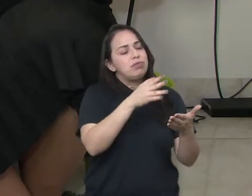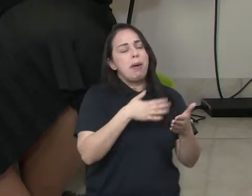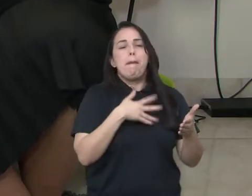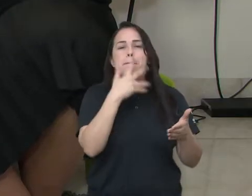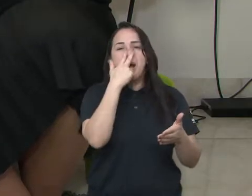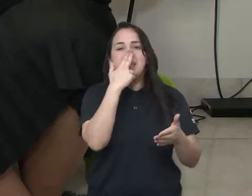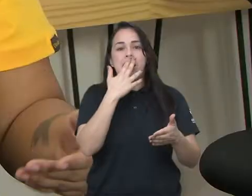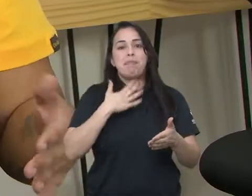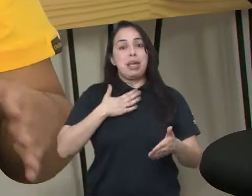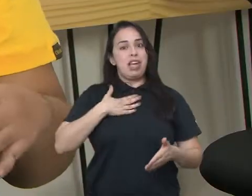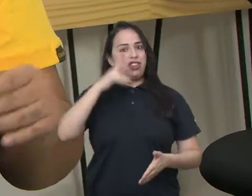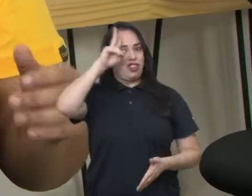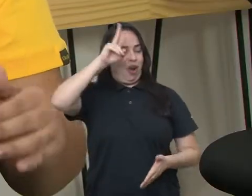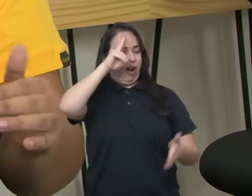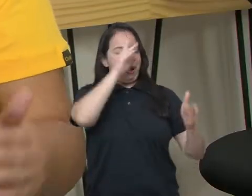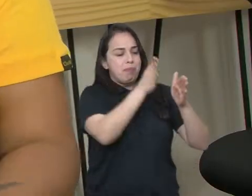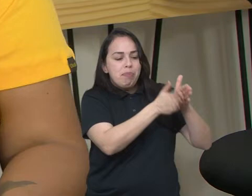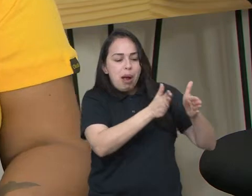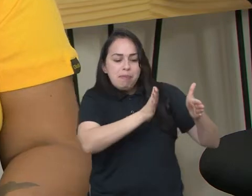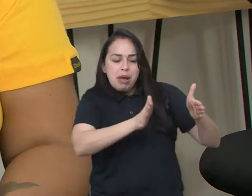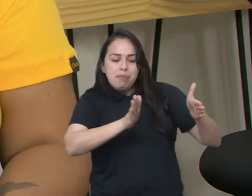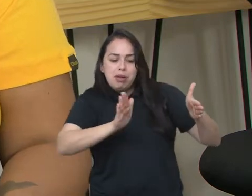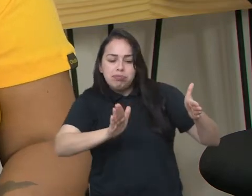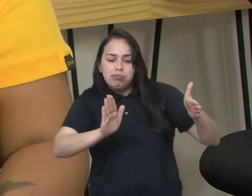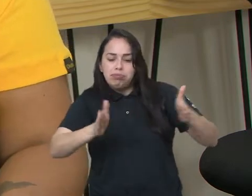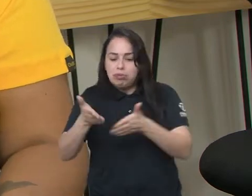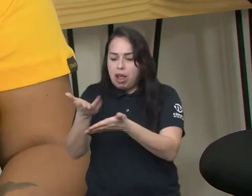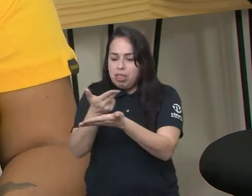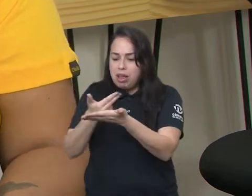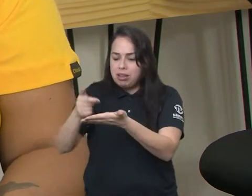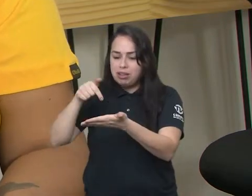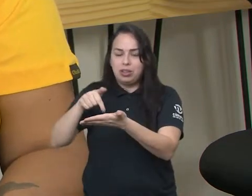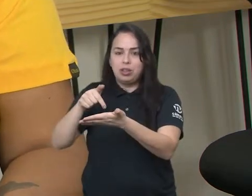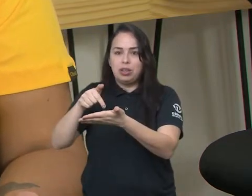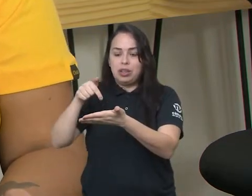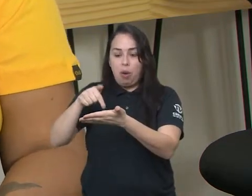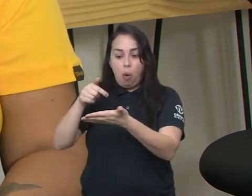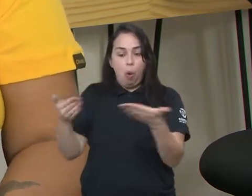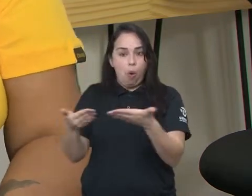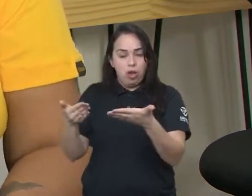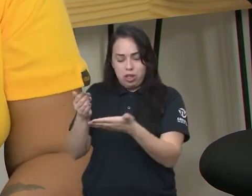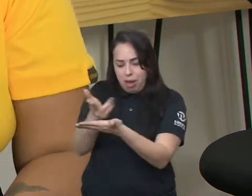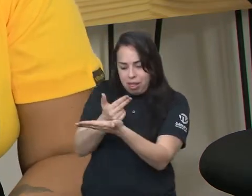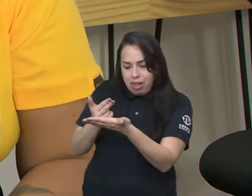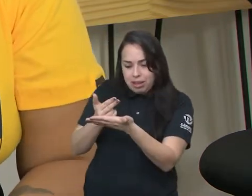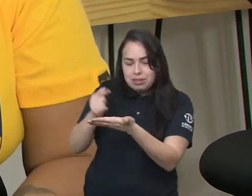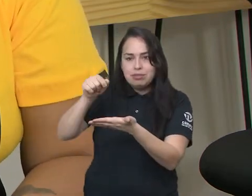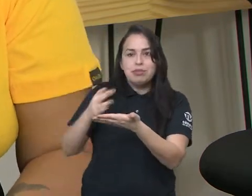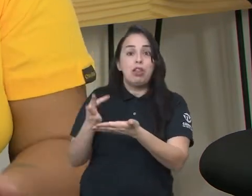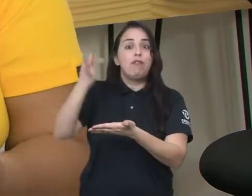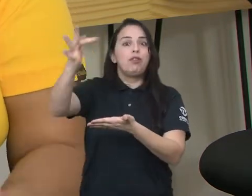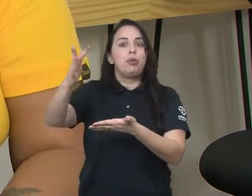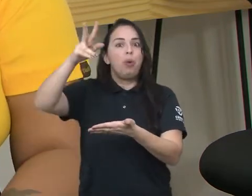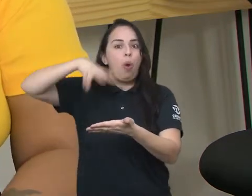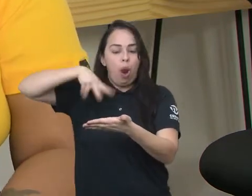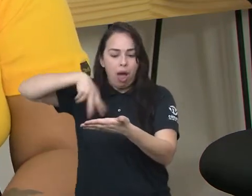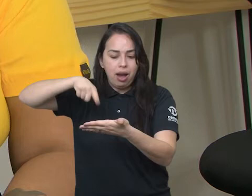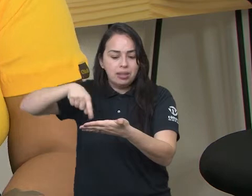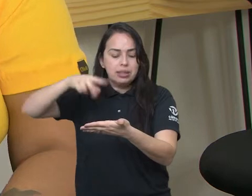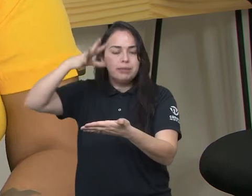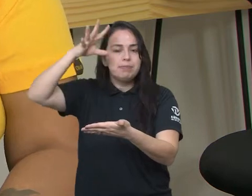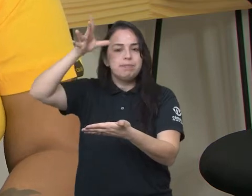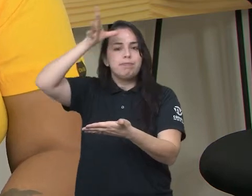quando eu vejo os desenhos, talvez os que eu esteja fazendo hoje vão contar muito sobre mim quando eu estiver no futuro, sabe? Então eu